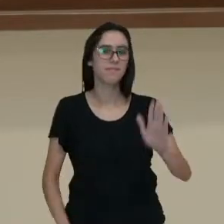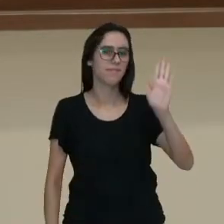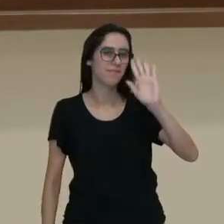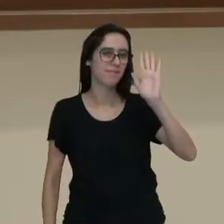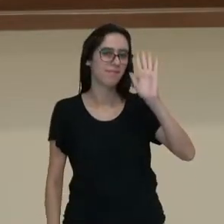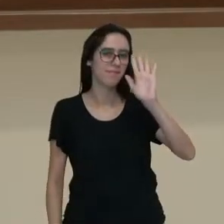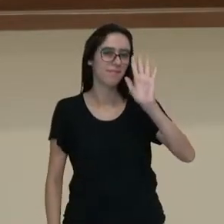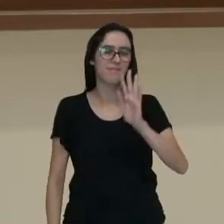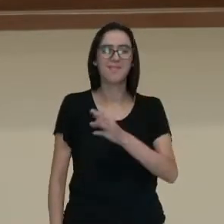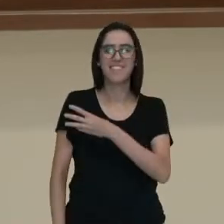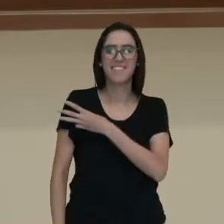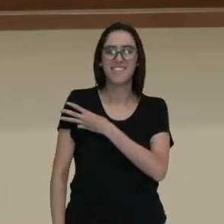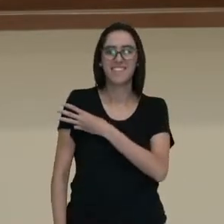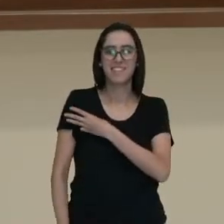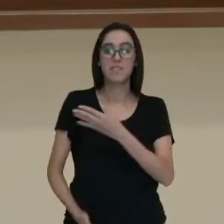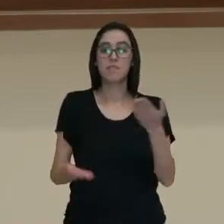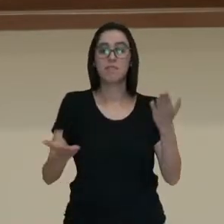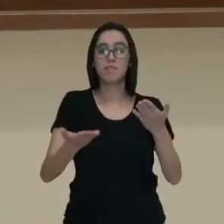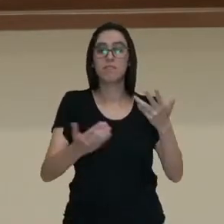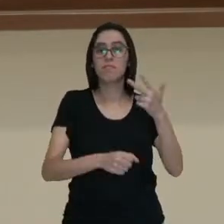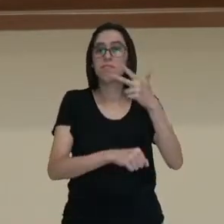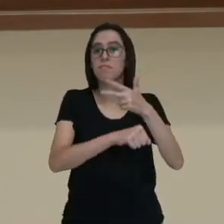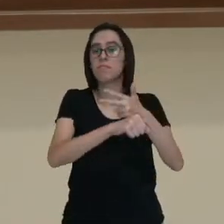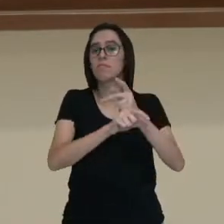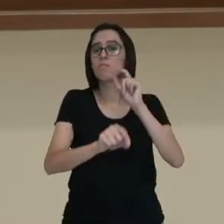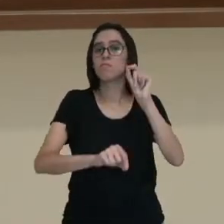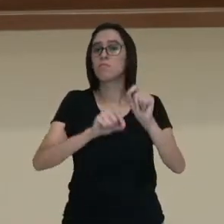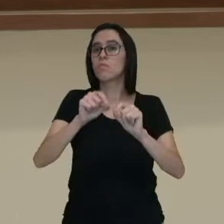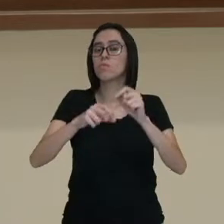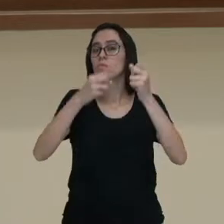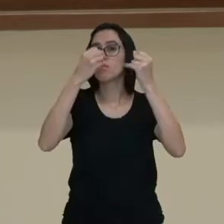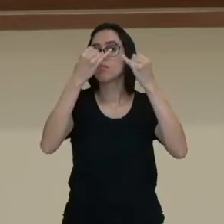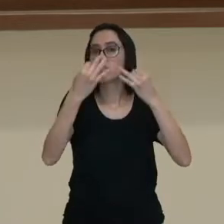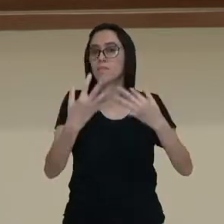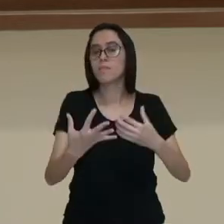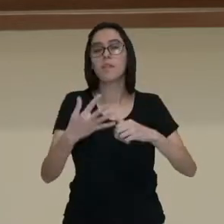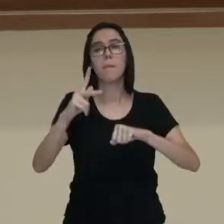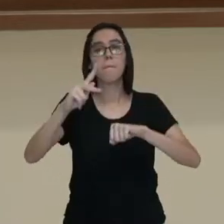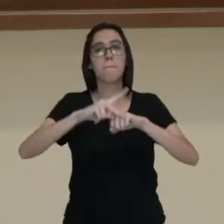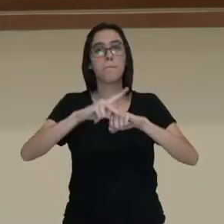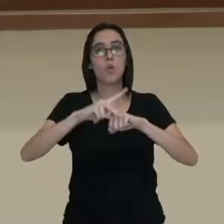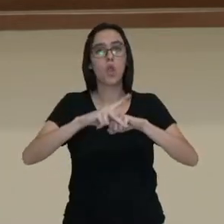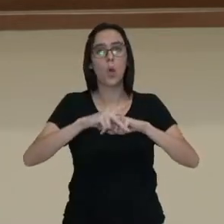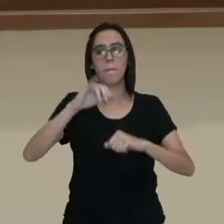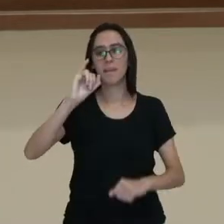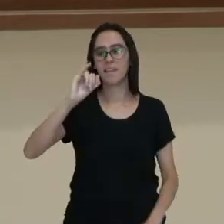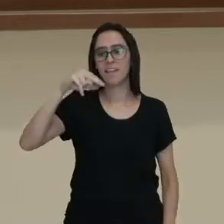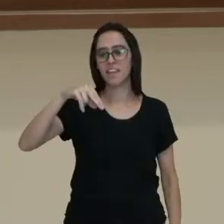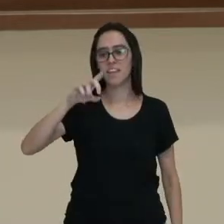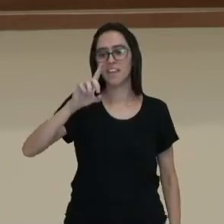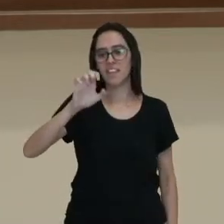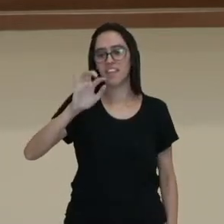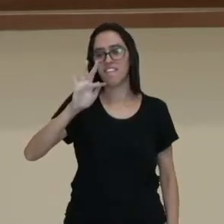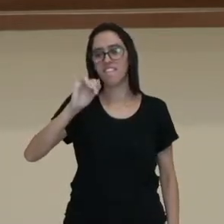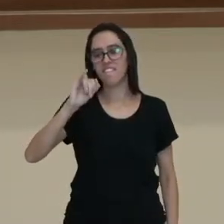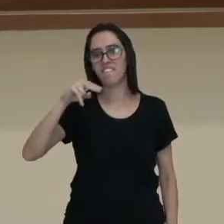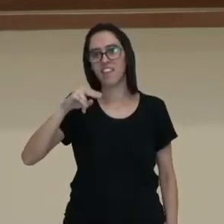estudantes da terceira série! Nesse vídeo vamos falar sobre o emprego dos pronomes indefinidos. Vamos